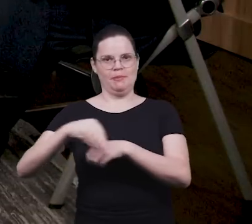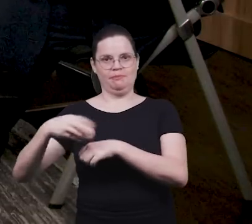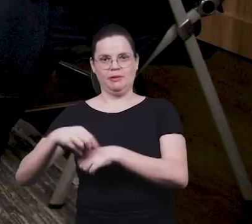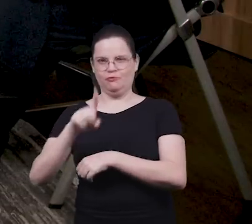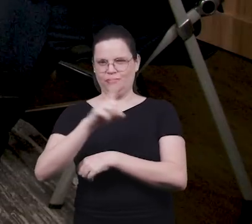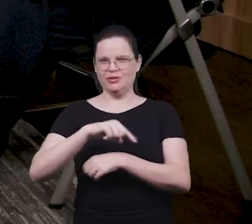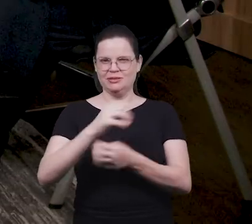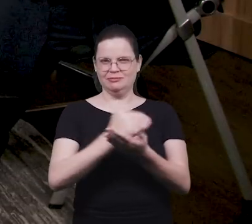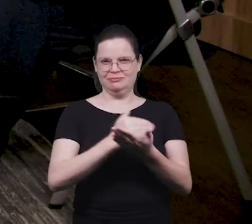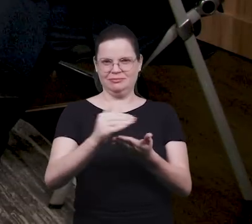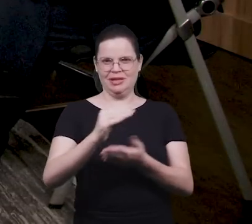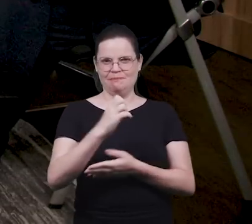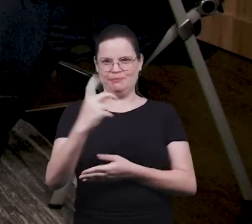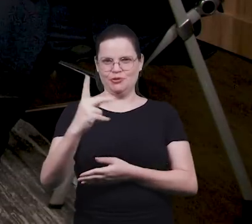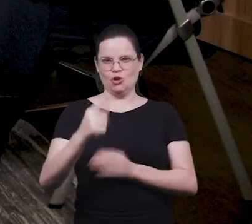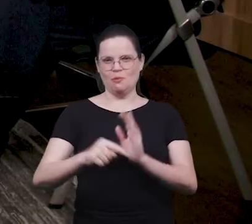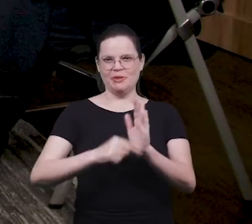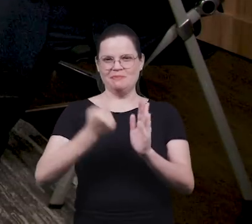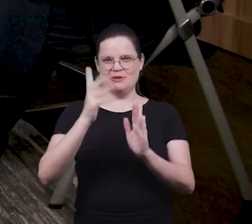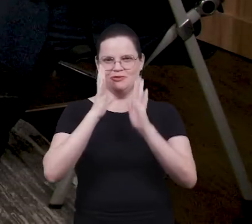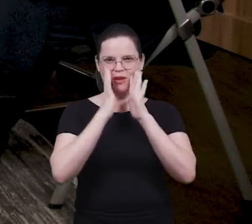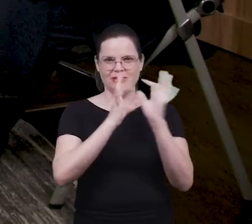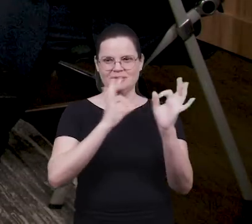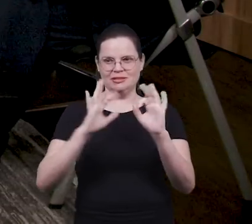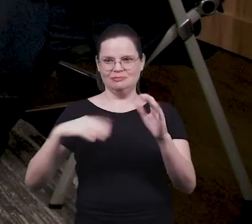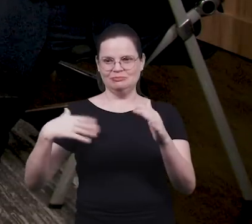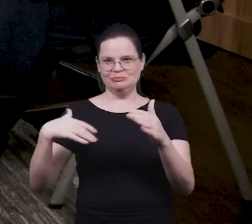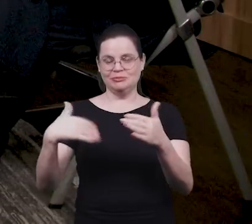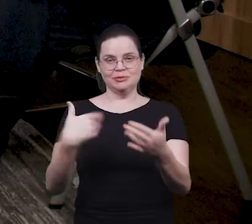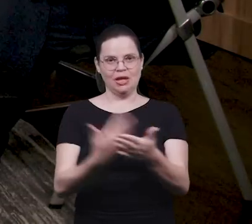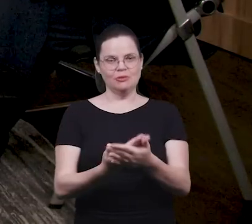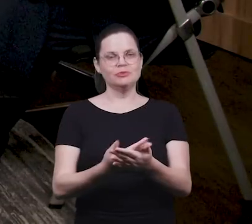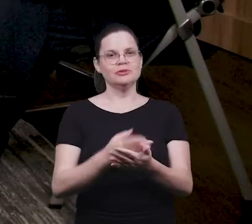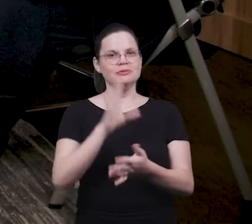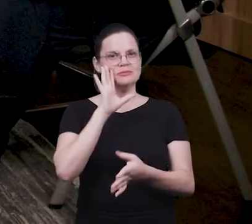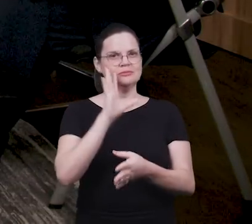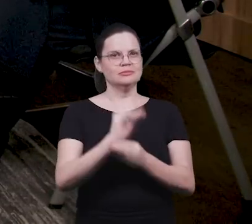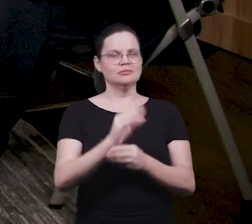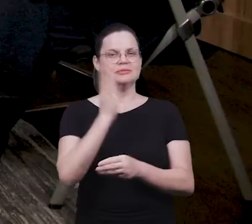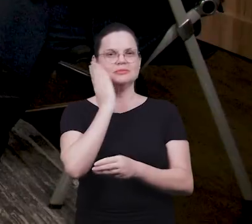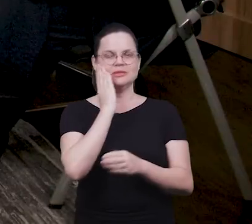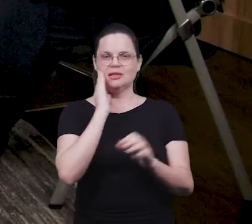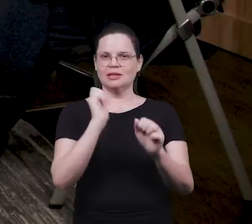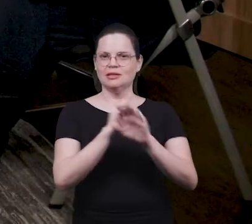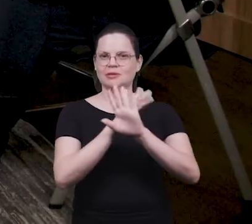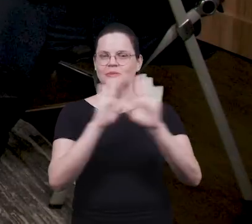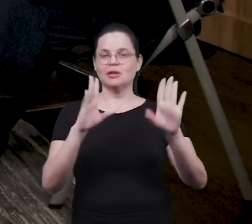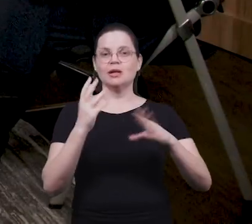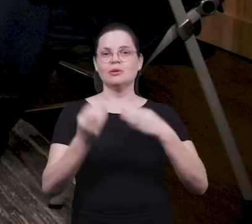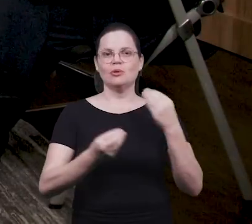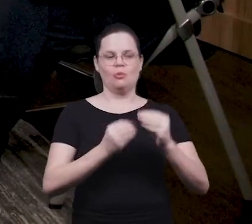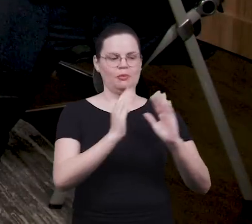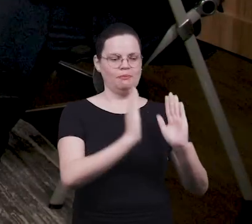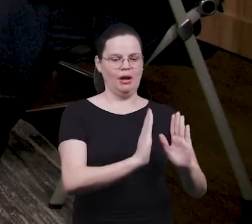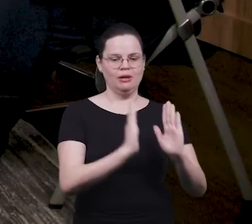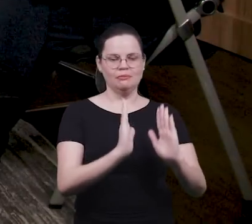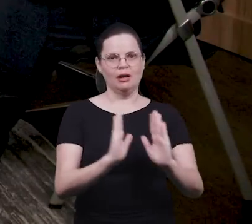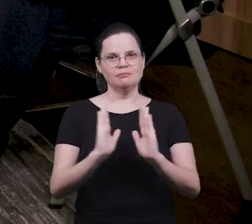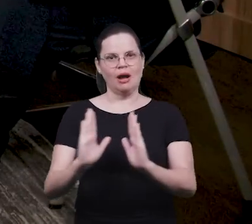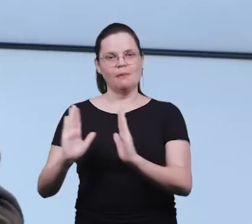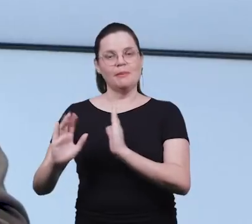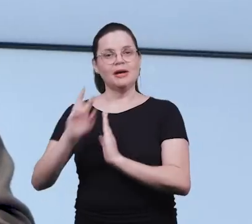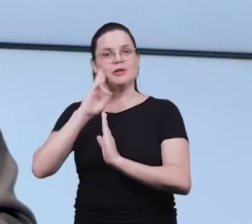essa abordagem que nós estamos fazendo e está compreendendo aquilo que o Senhor nos ensina nas 7